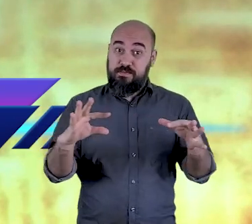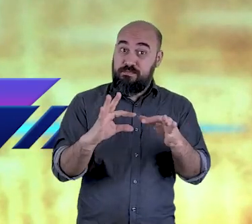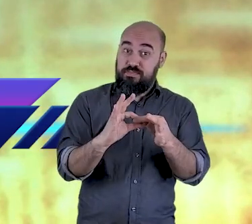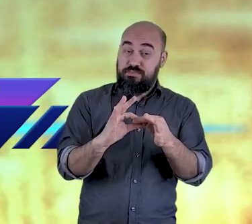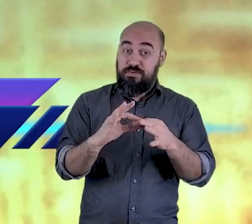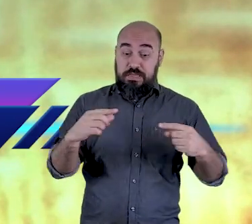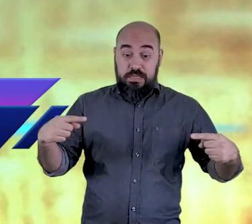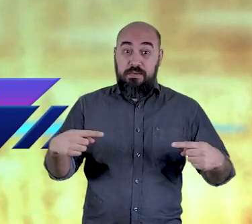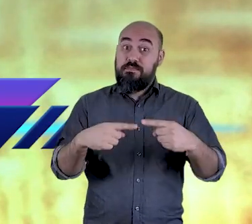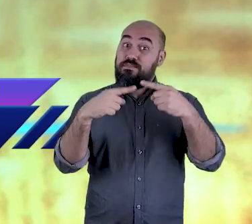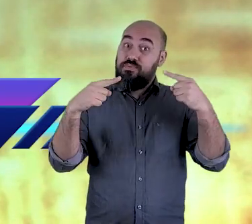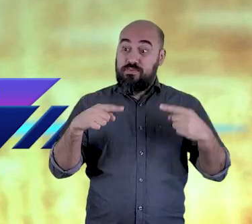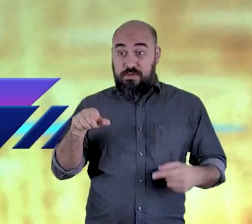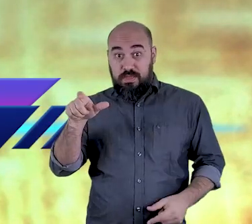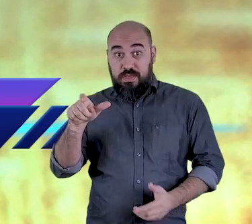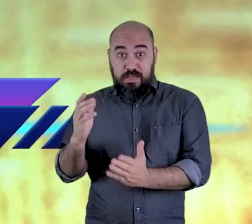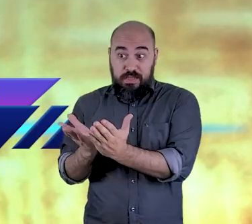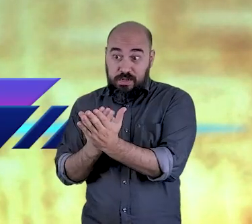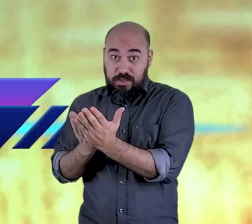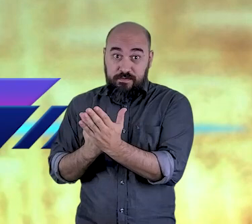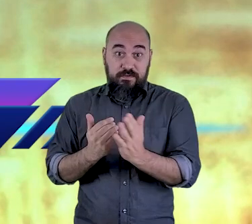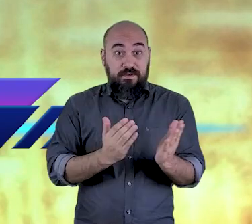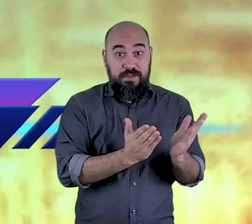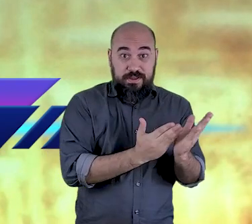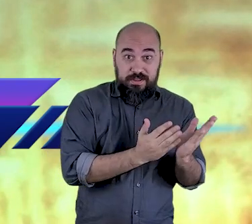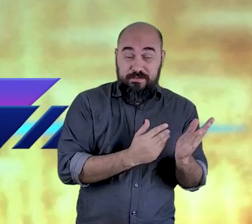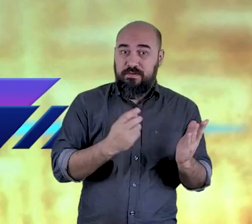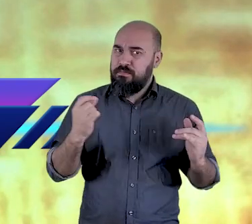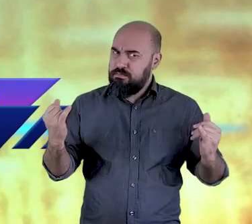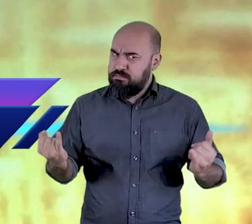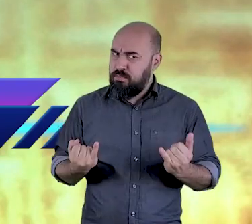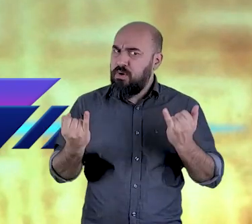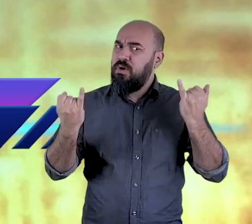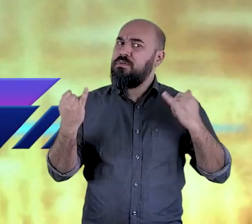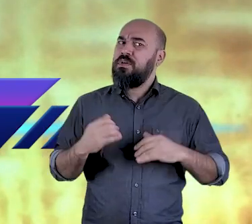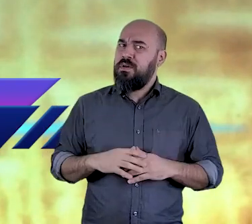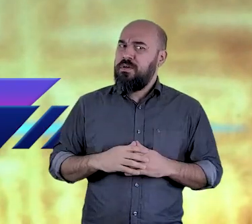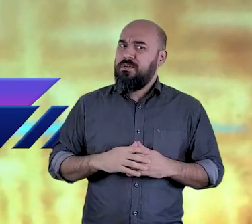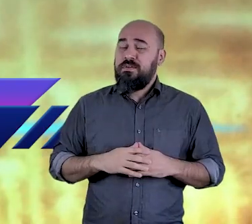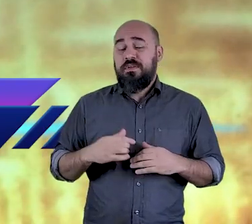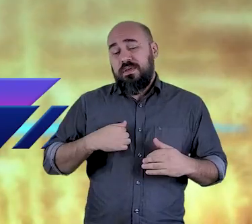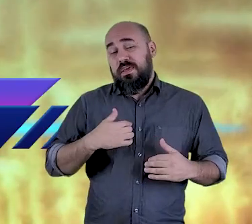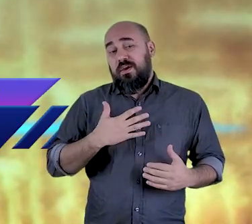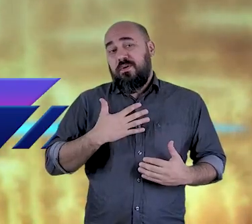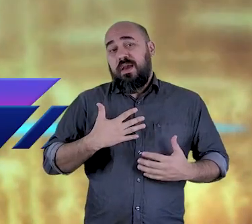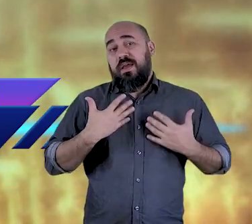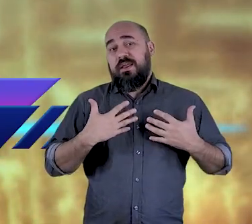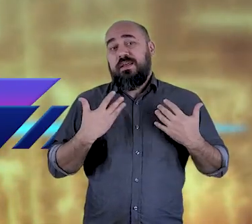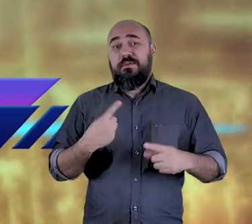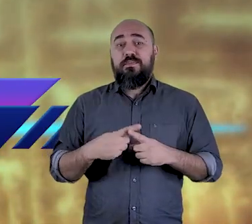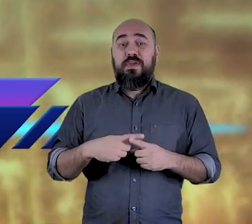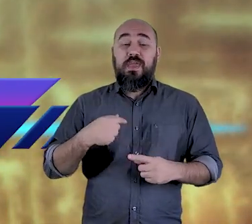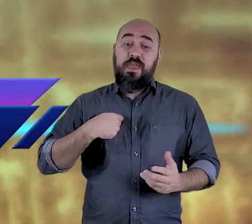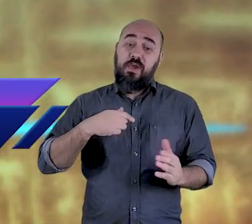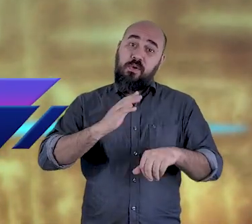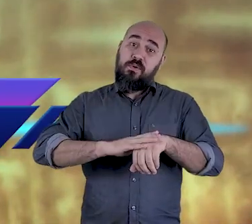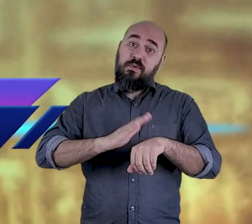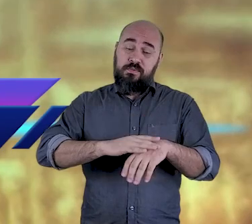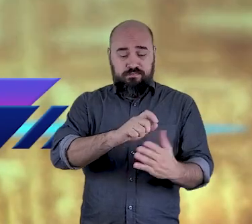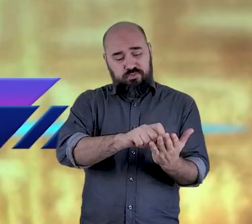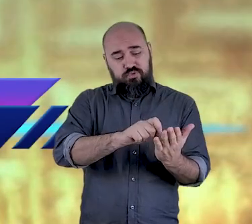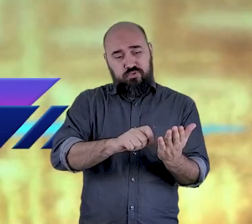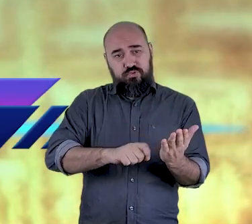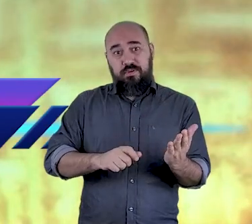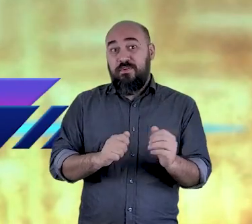entre dois importantes livros proféticos a segunda razão é porque eu tive alegria de ser o autor dessa série de estudos que eu agora